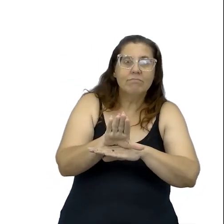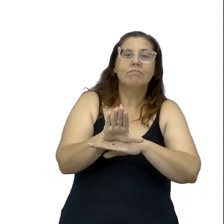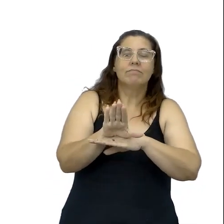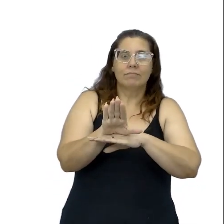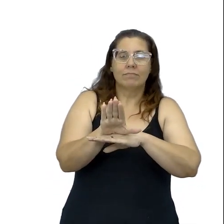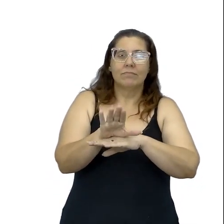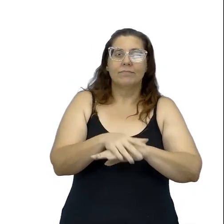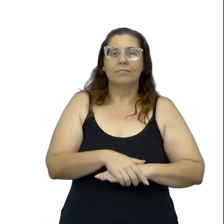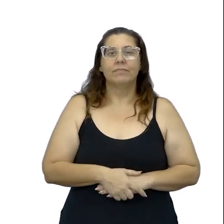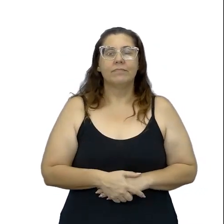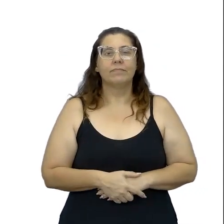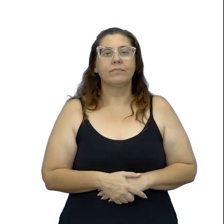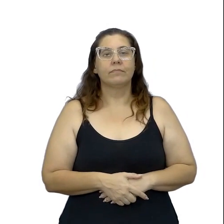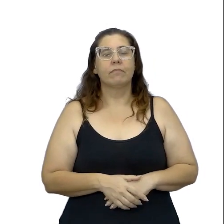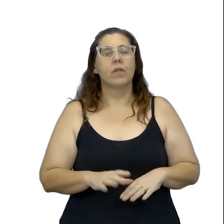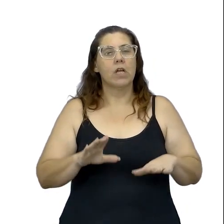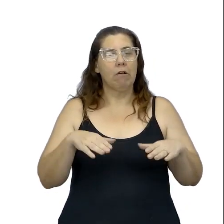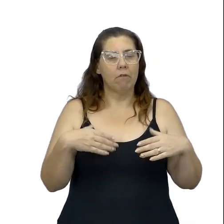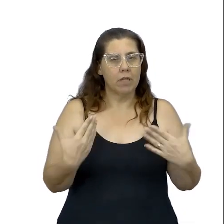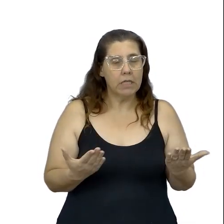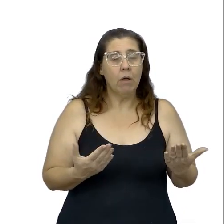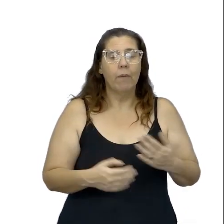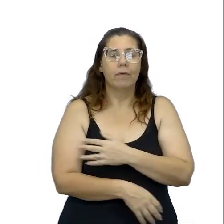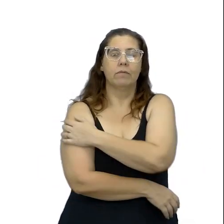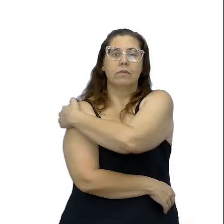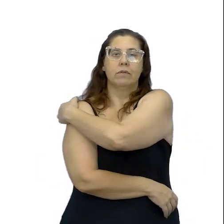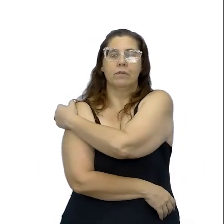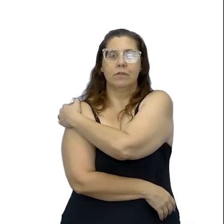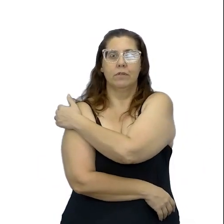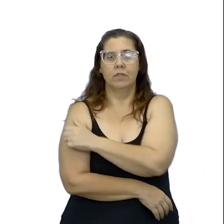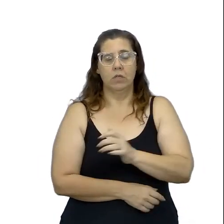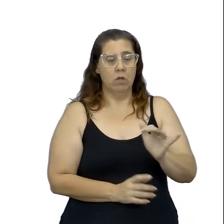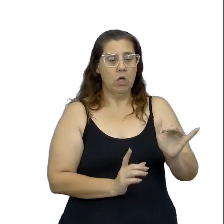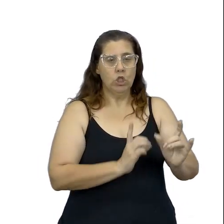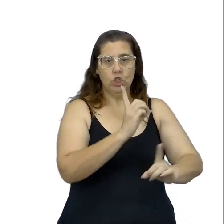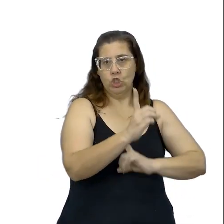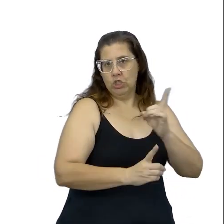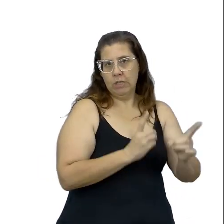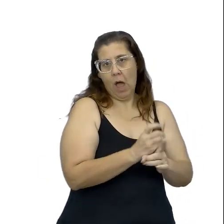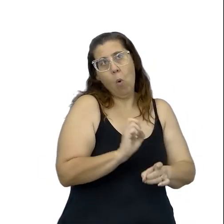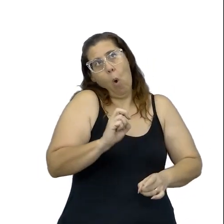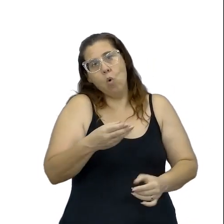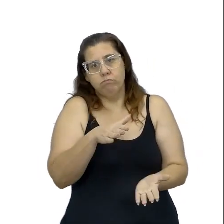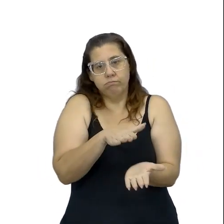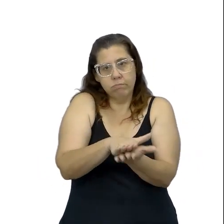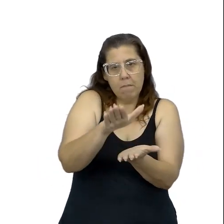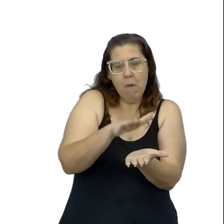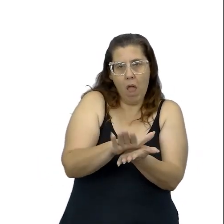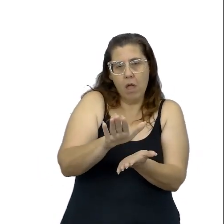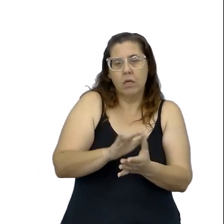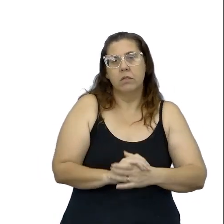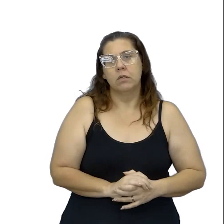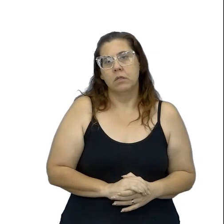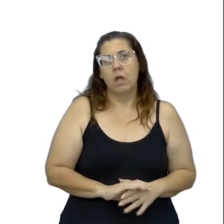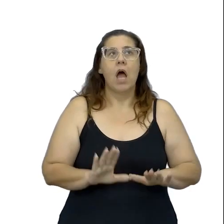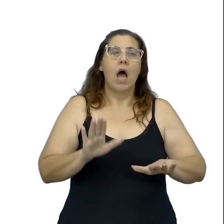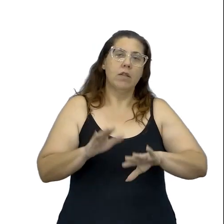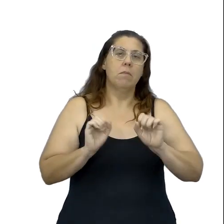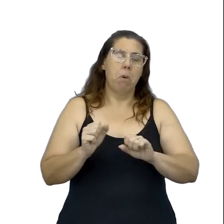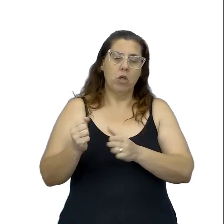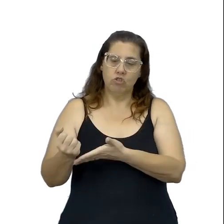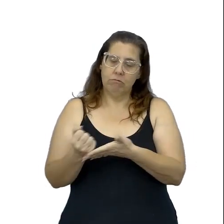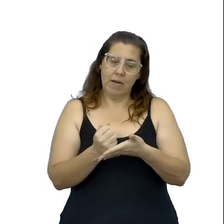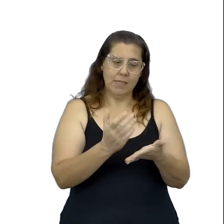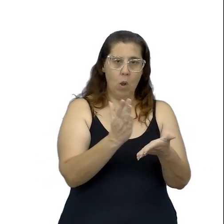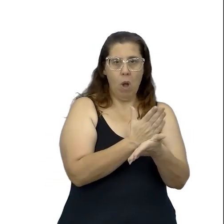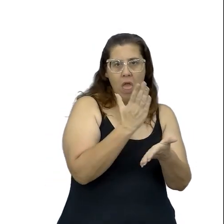primeiro lugar. Então, sejam elas e-mails digitais ou impressos, né? Então, o aluno pode, de repente, trazer um livro, um jornal,